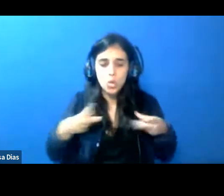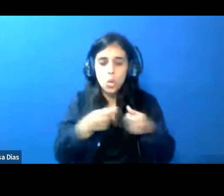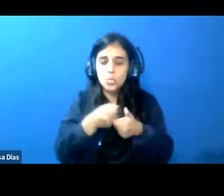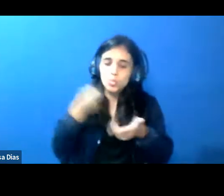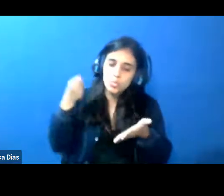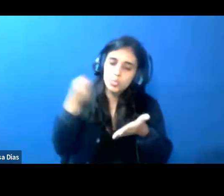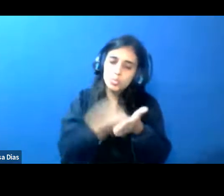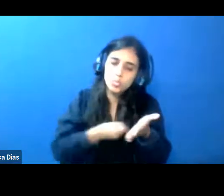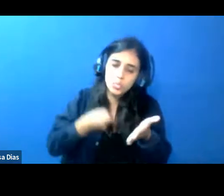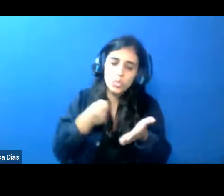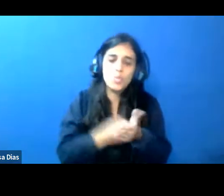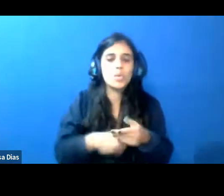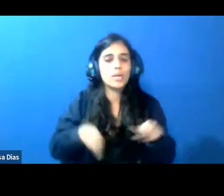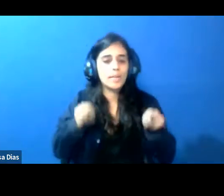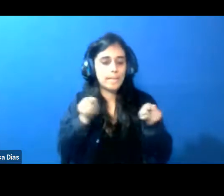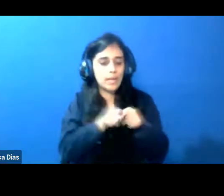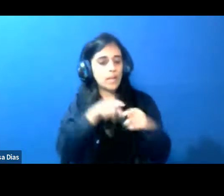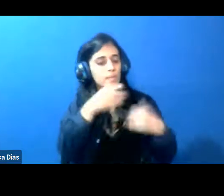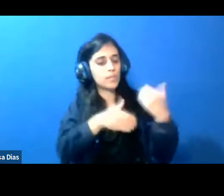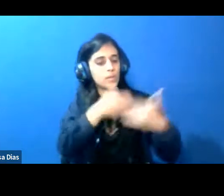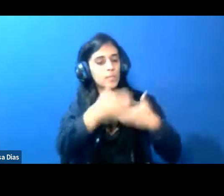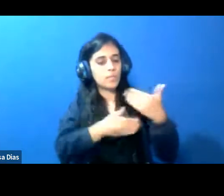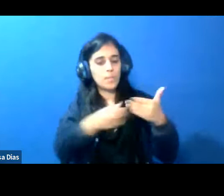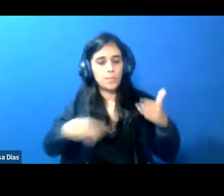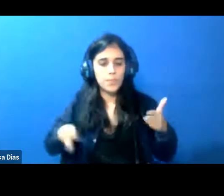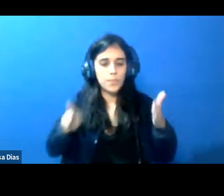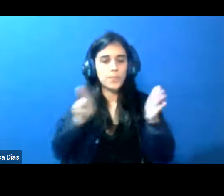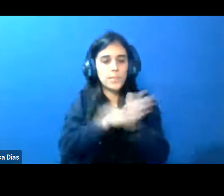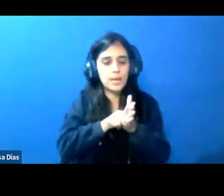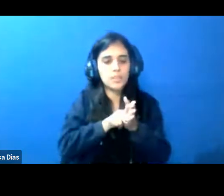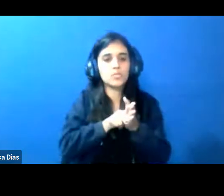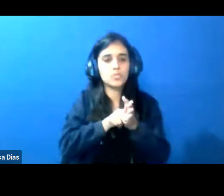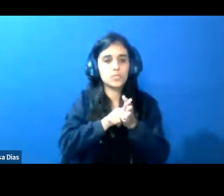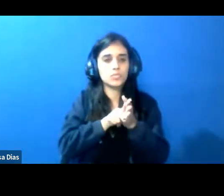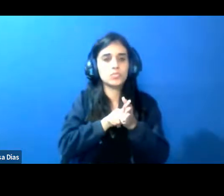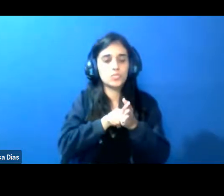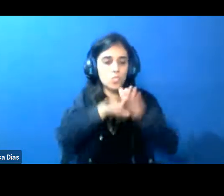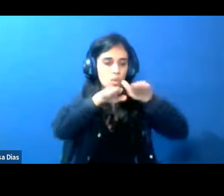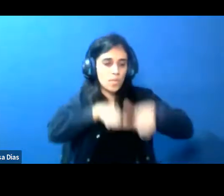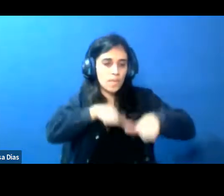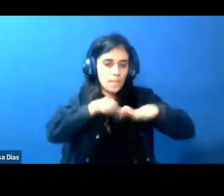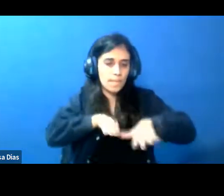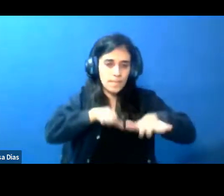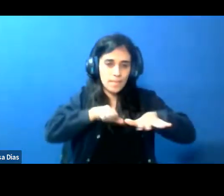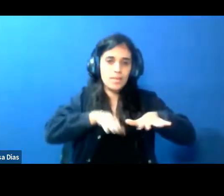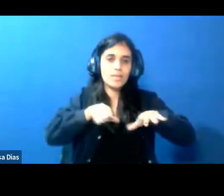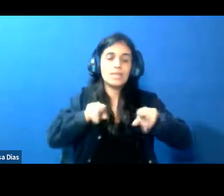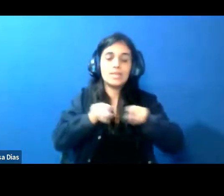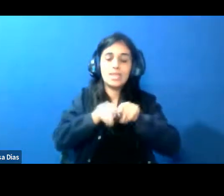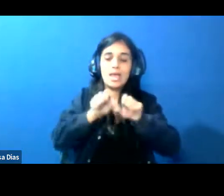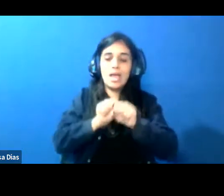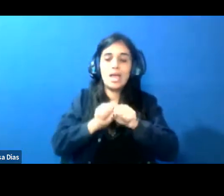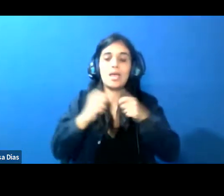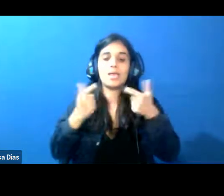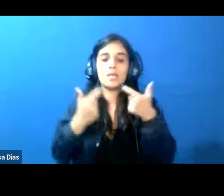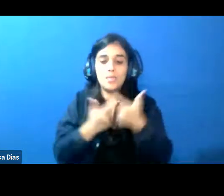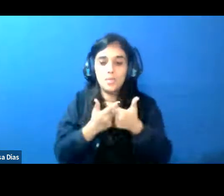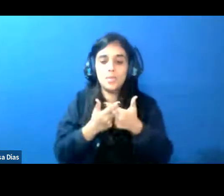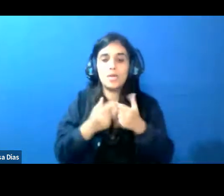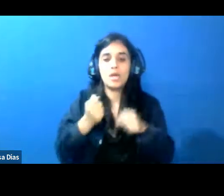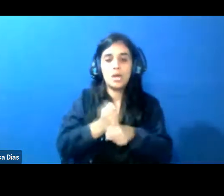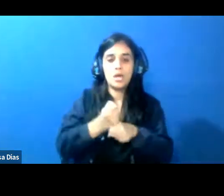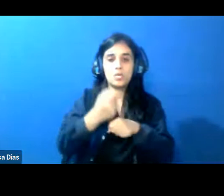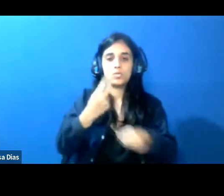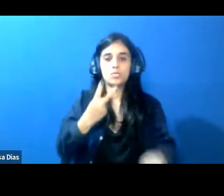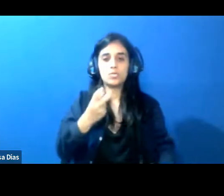e aos processos que é próprio do nosso movimento, e na Assembleia de 2001, na